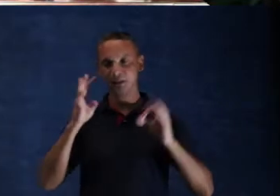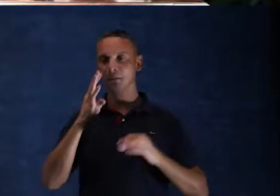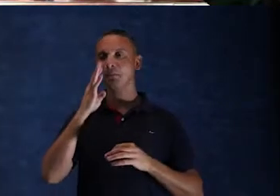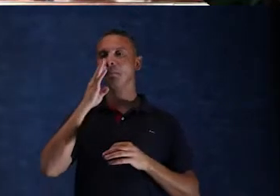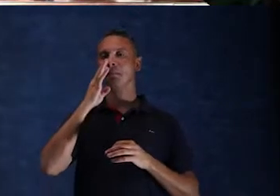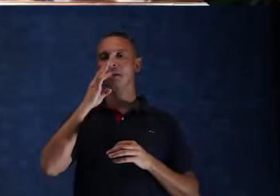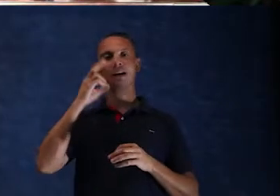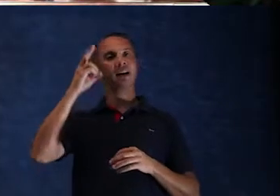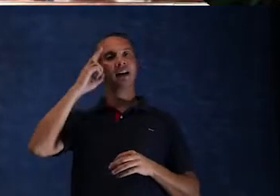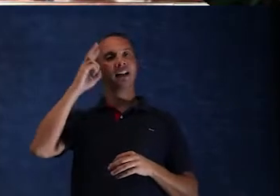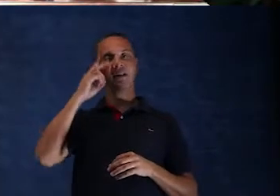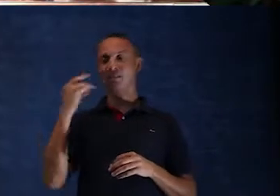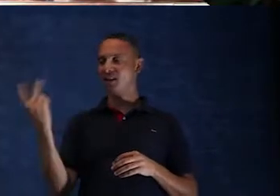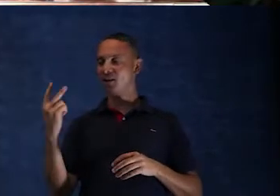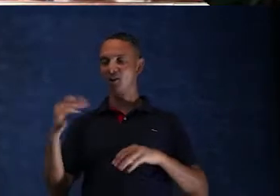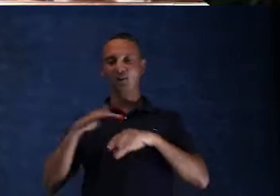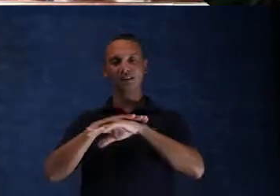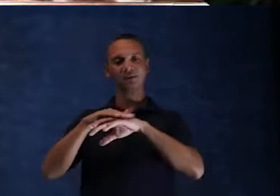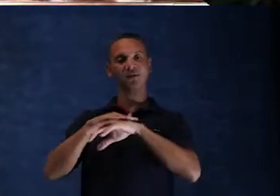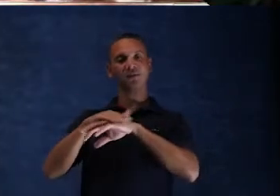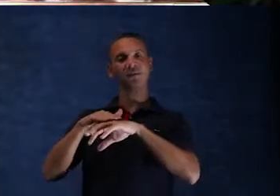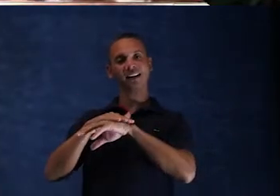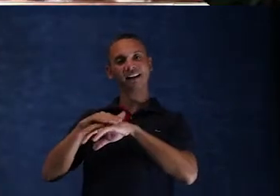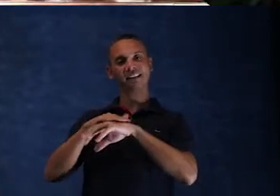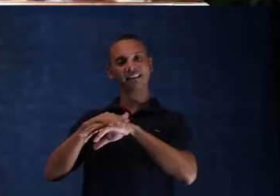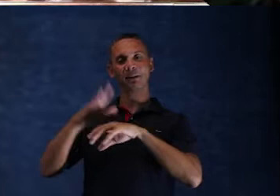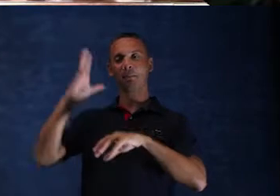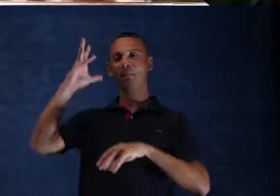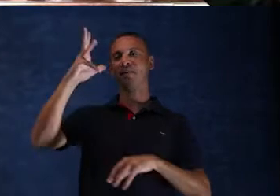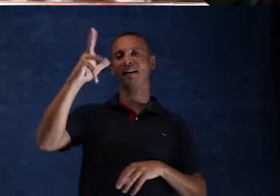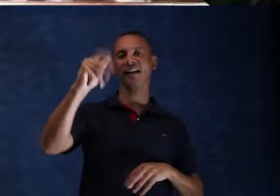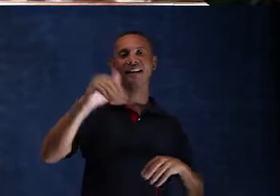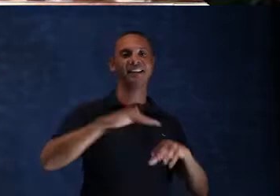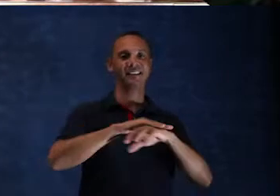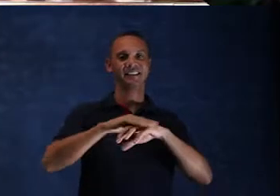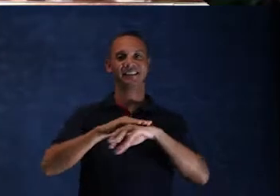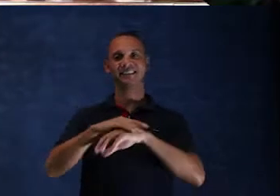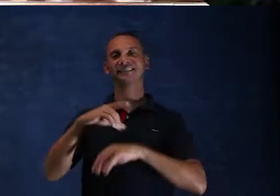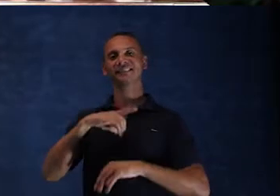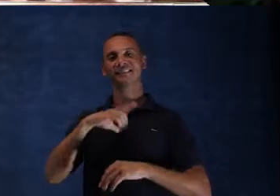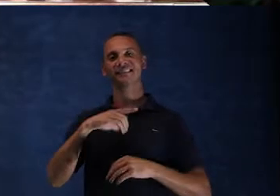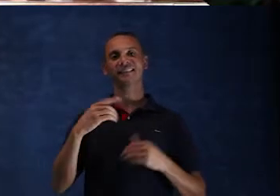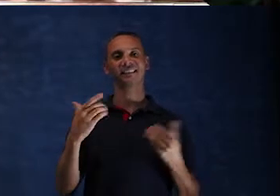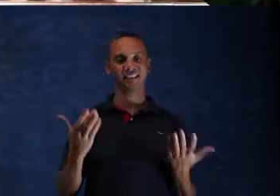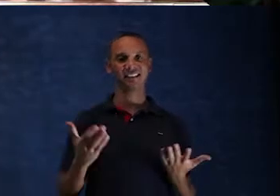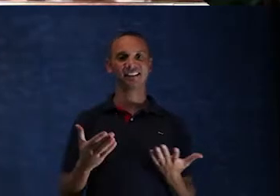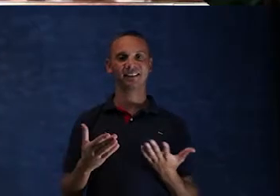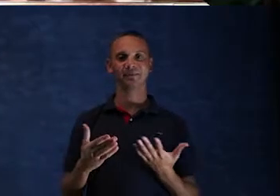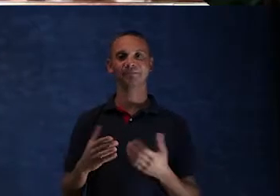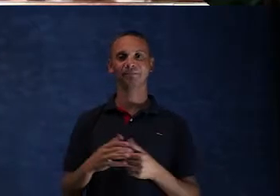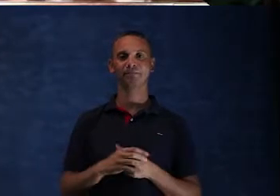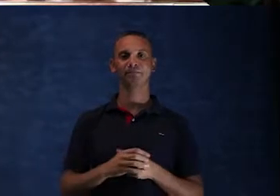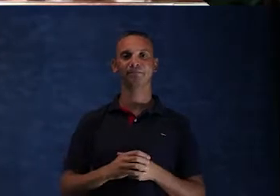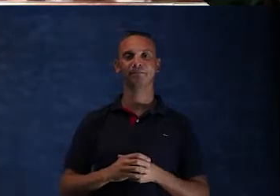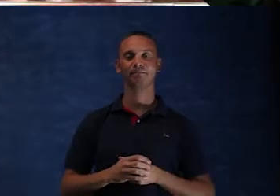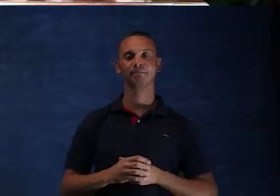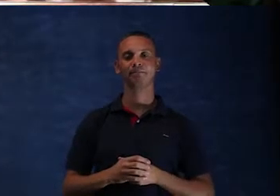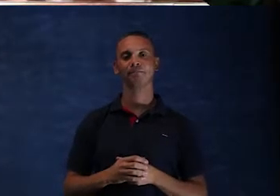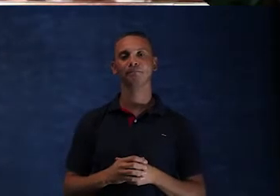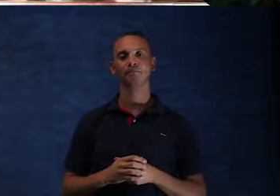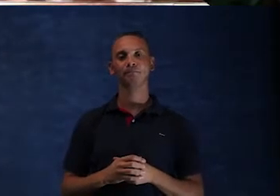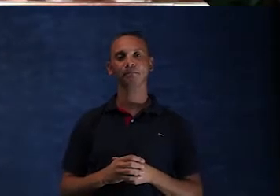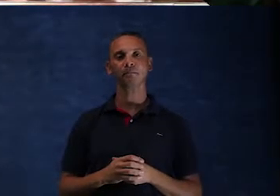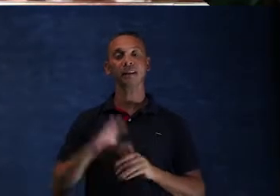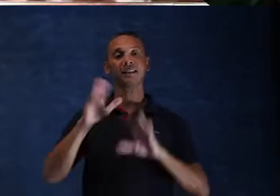muito das nossas conversas pela madrugada fora, lá em Austin. Isso Nossas mesmo. conversas não tinham fim, vocês não imaginam. Um